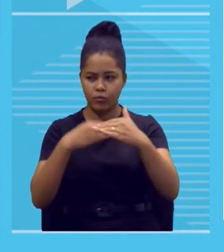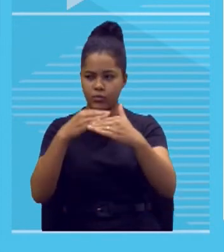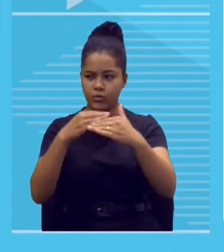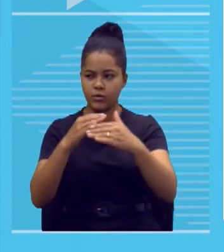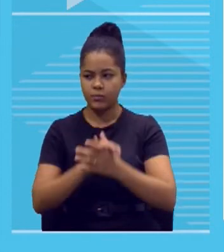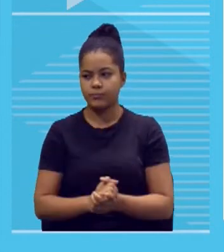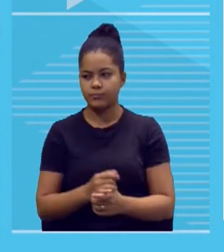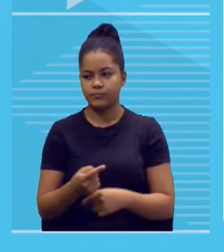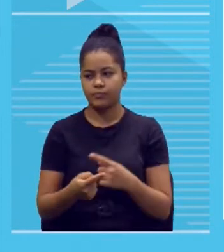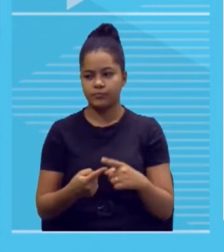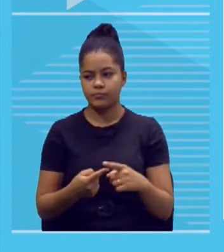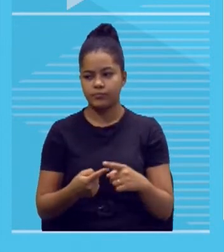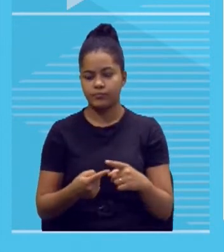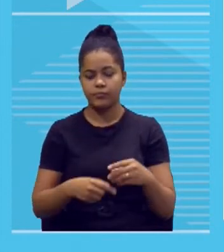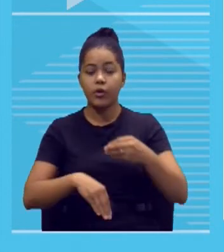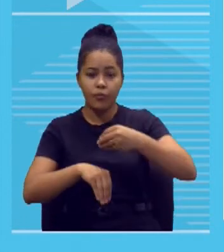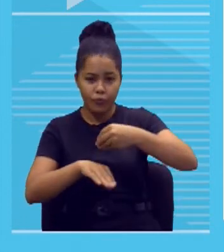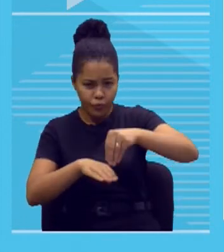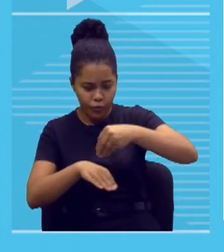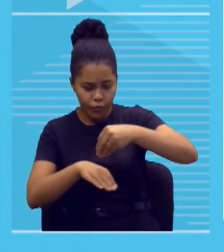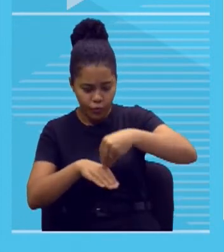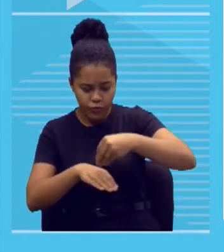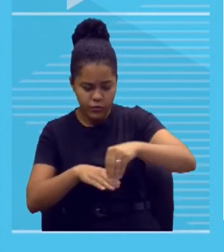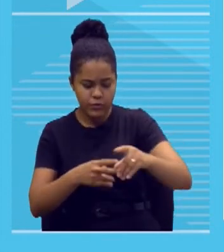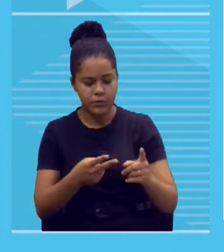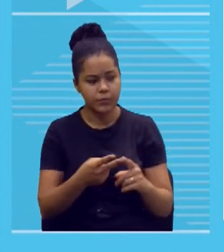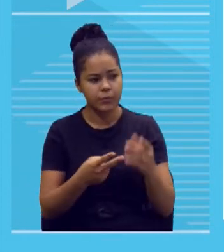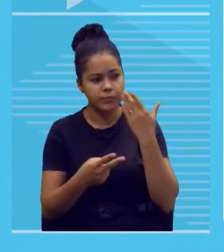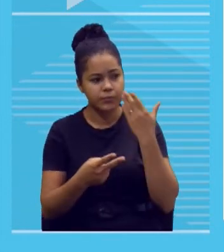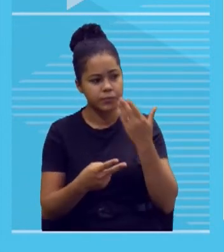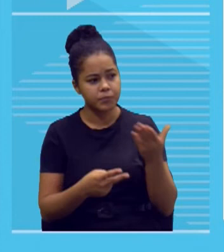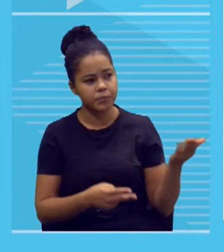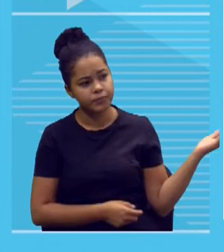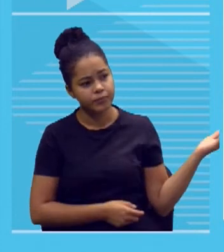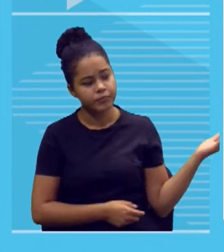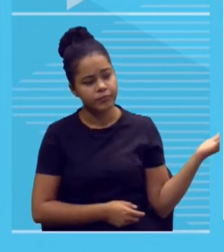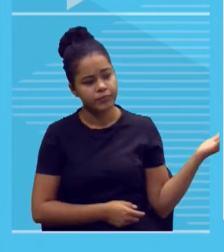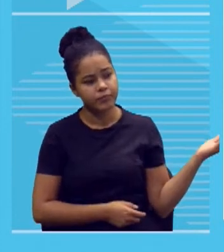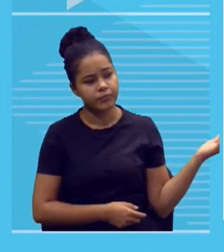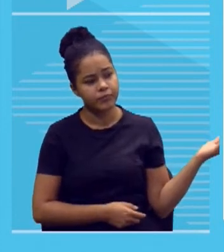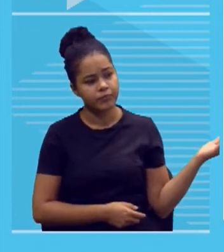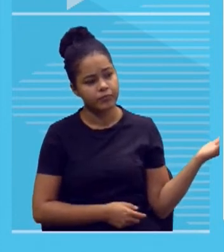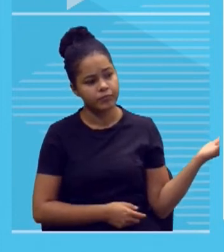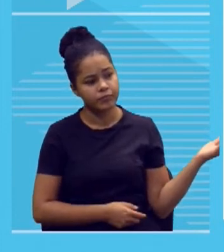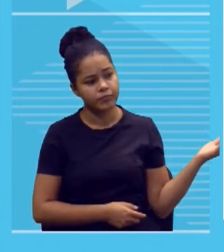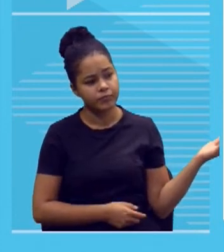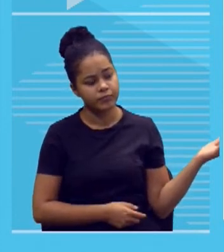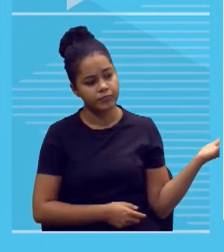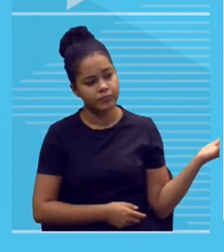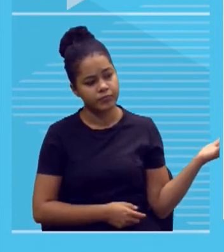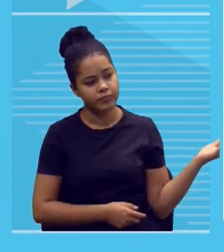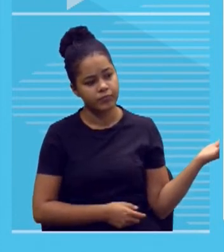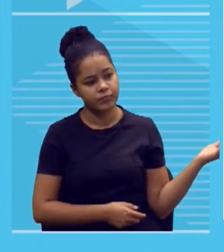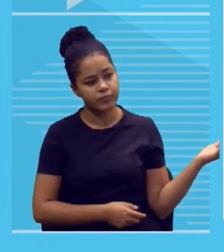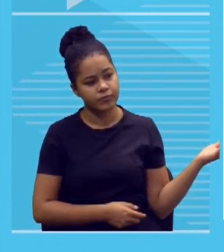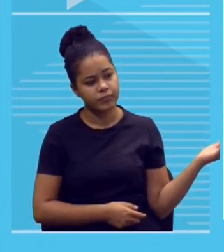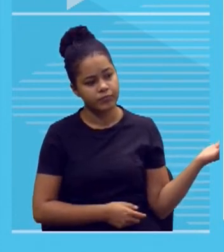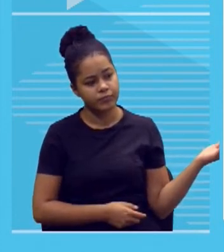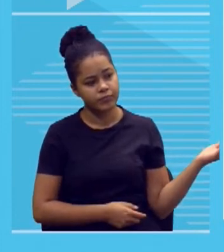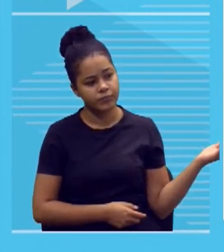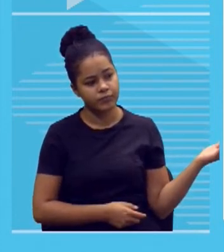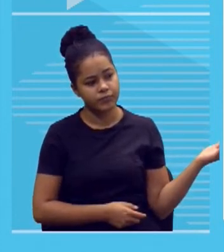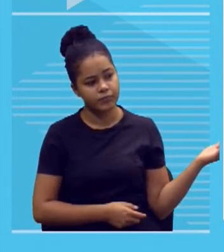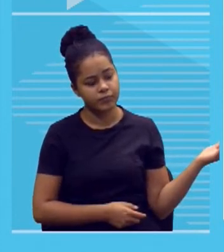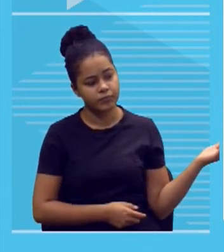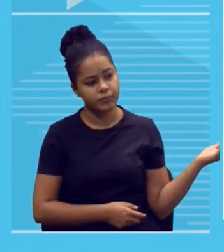análogos evidência bioquímica órgãos vestigiais anatomia e fisiologia comparada